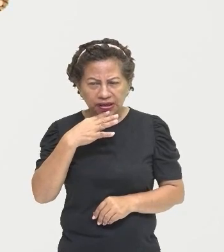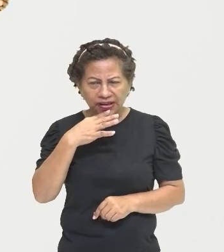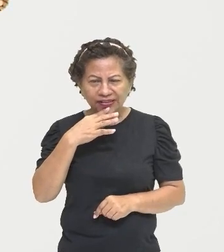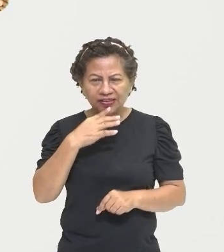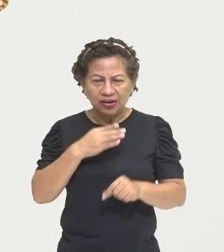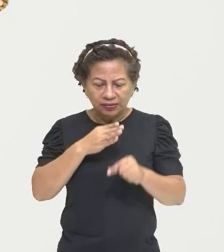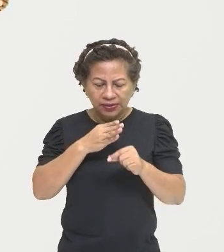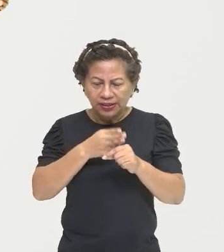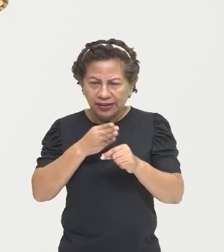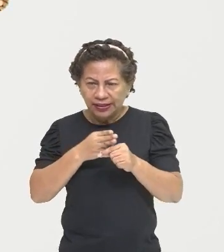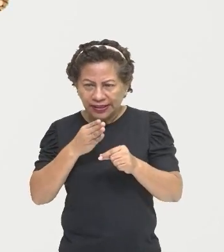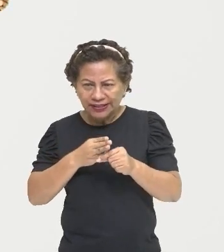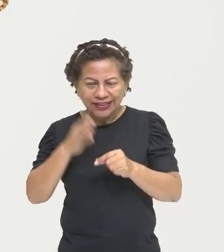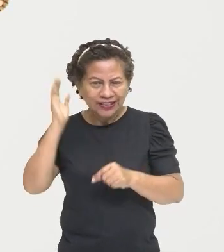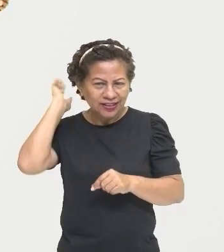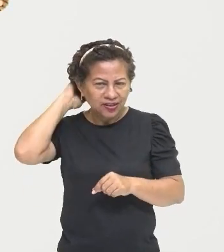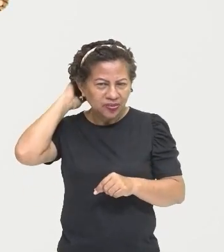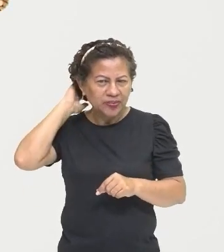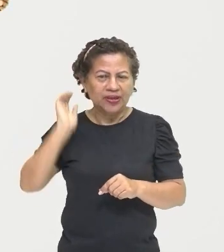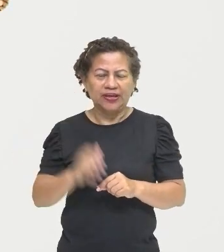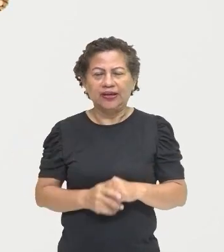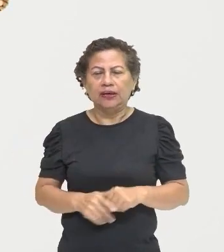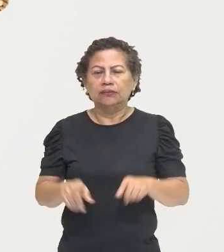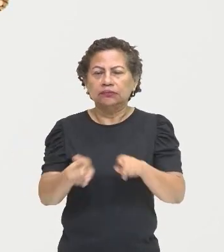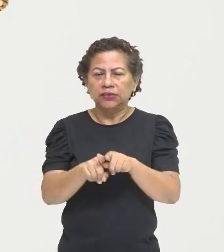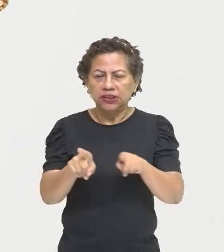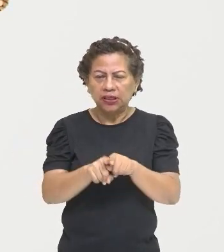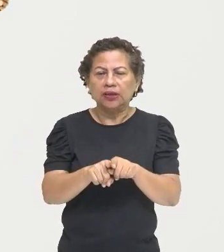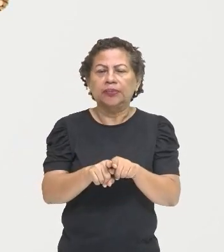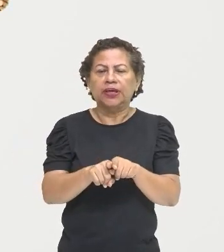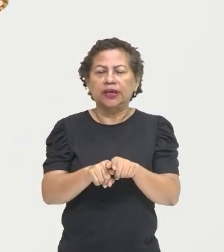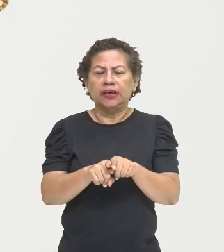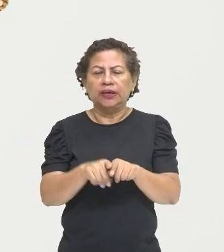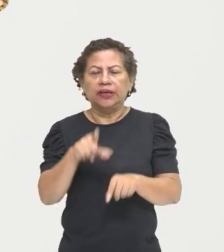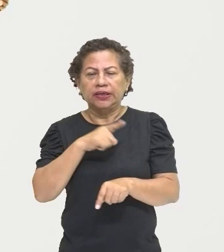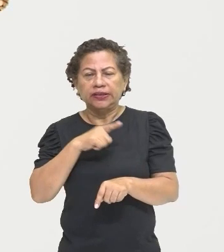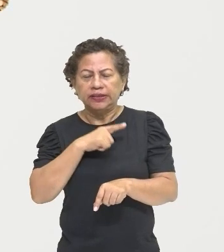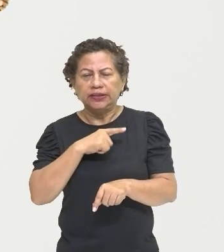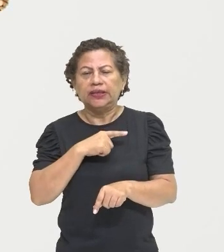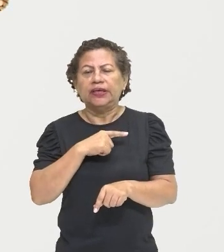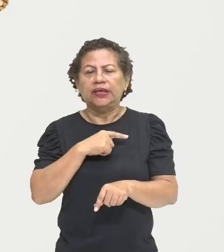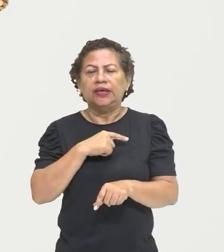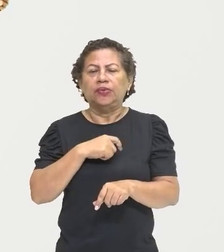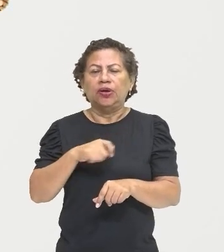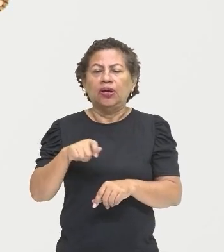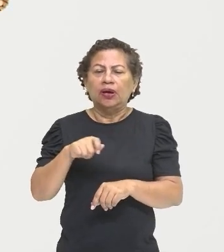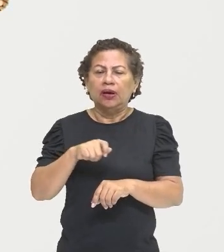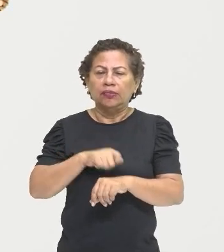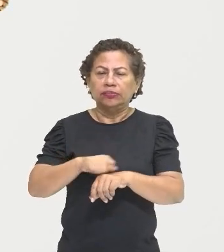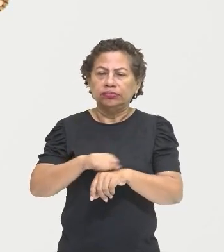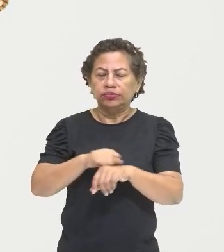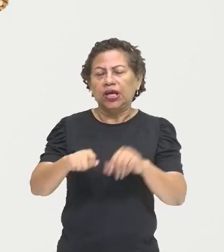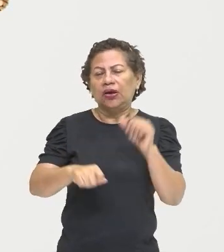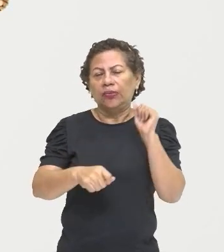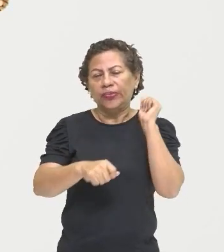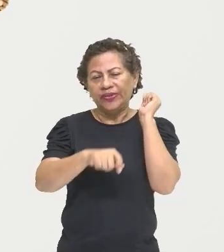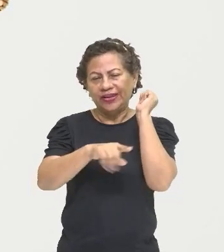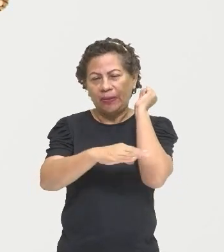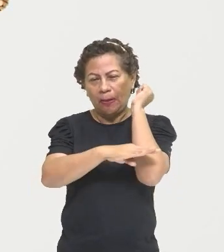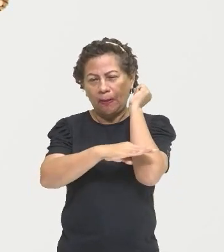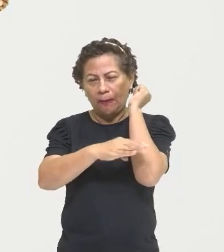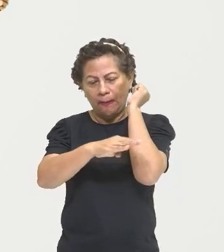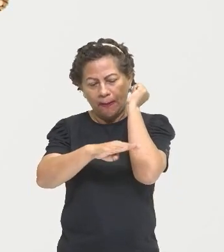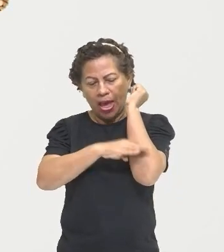coleta de frutas regionais, borracha, e a extração e o extrativismo relacionado tanto à questão